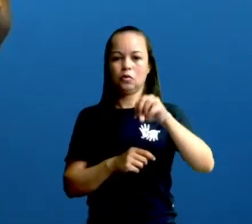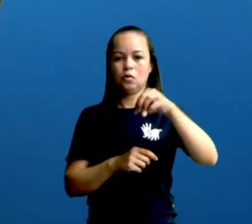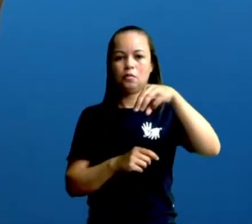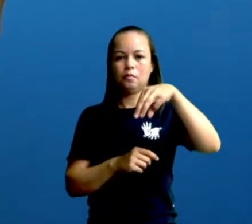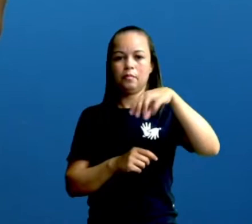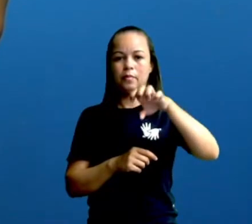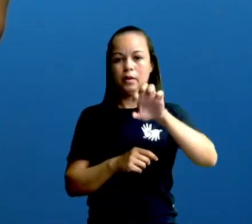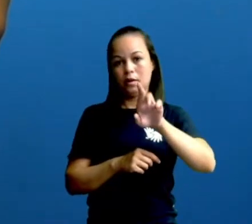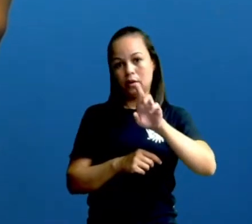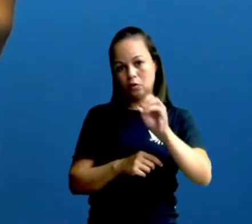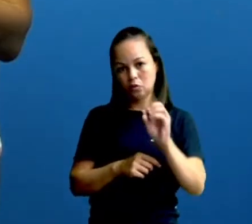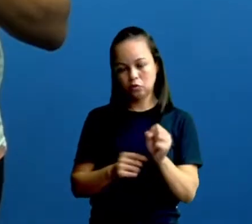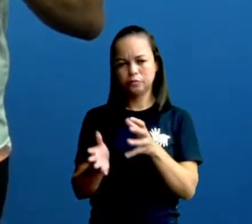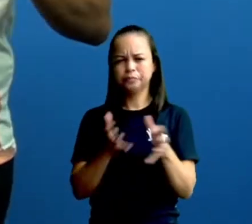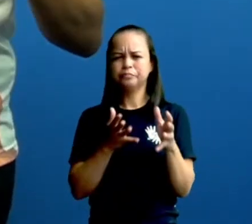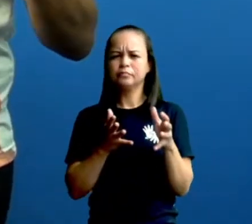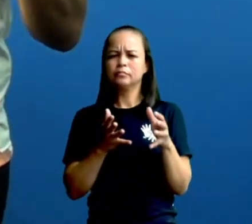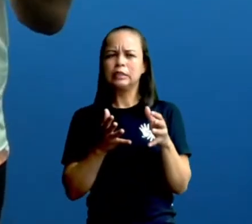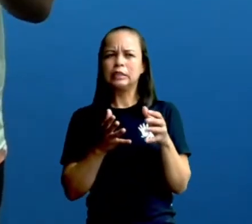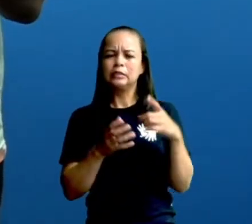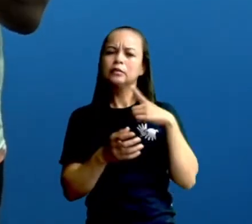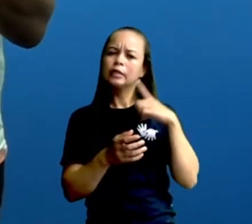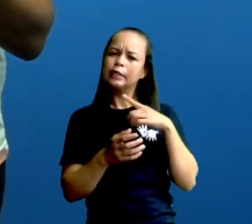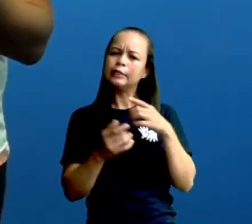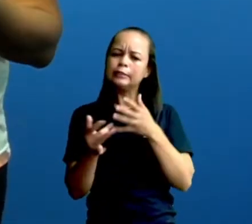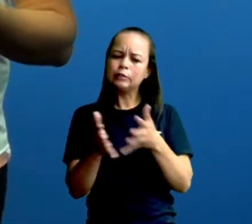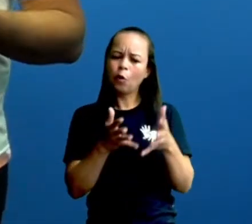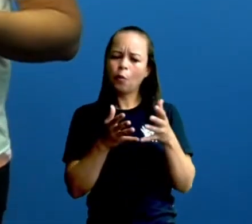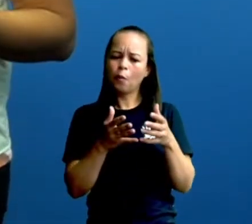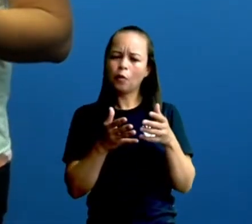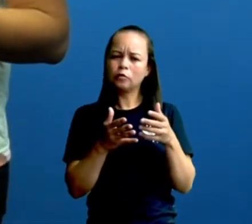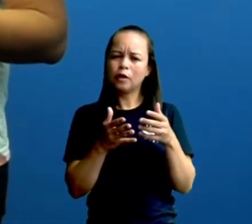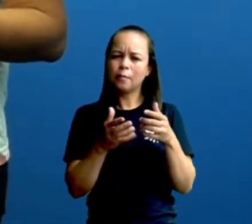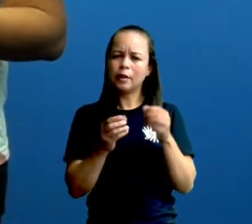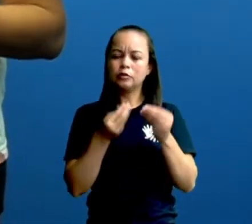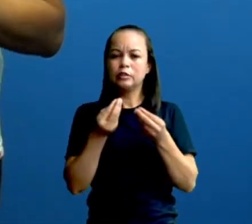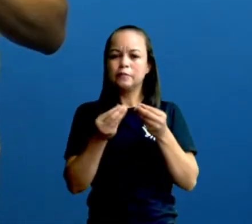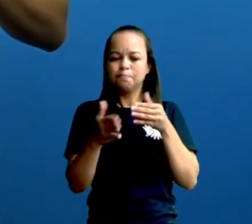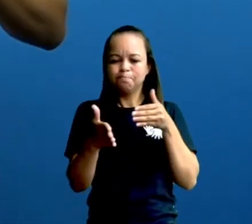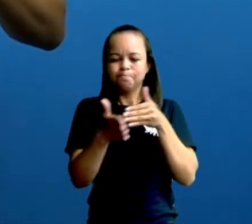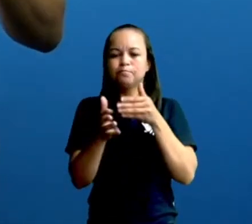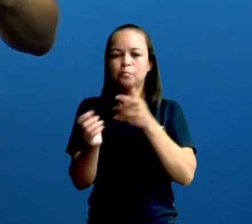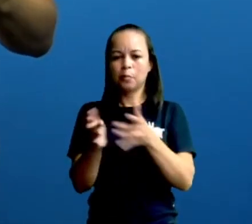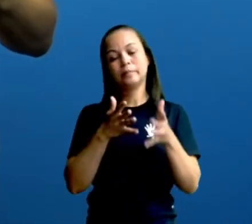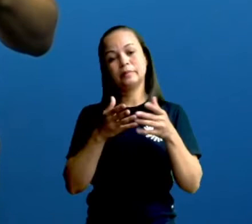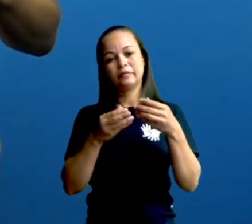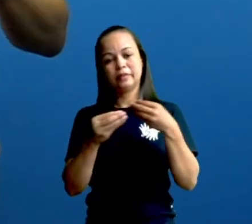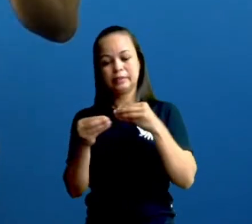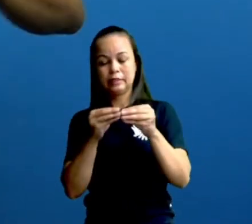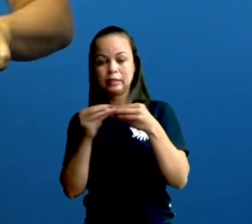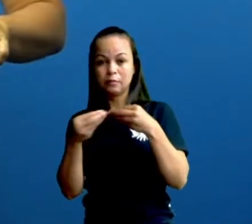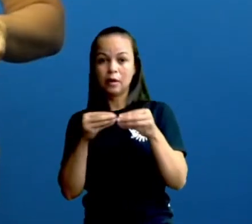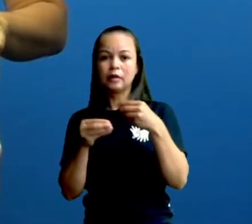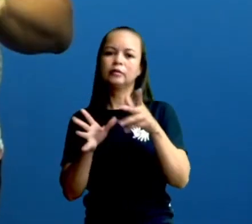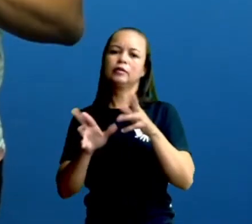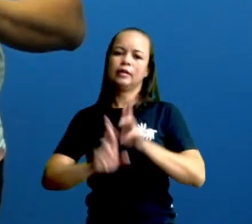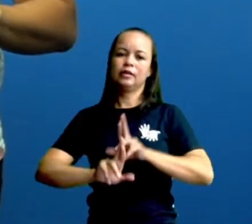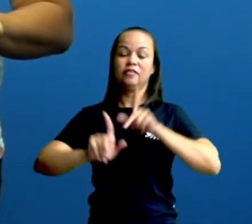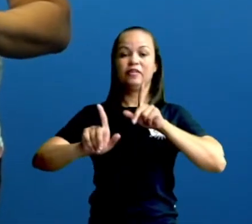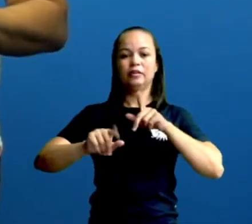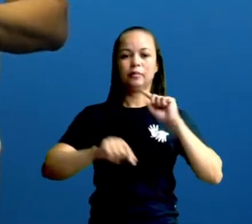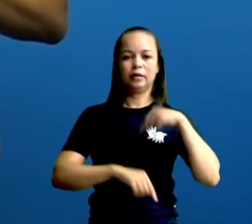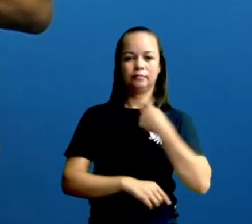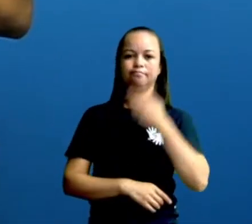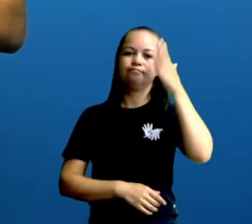comportamento físico e que vai, com certeza, impactar a versatilidade desse plástico, faz toda a diferença para a